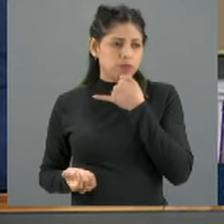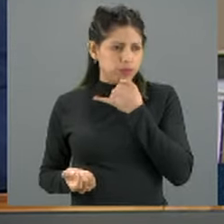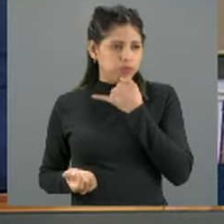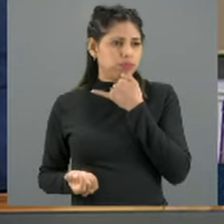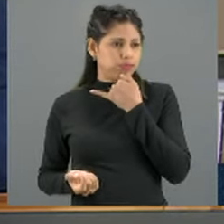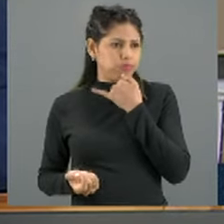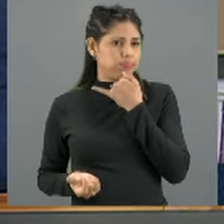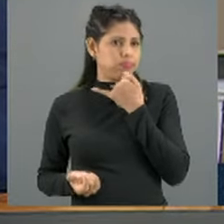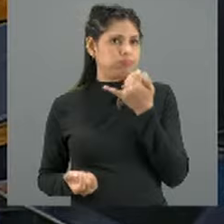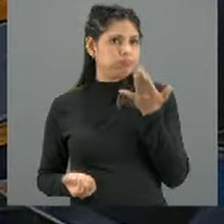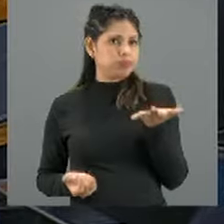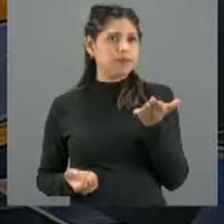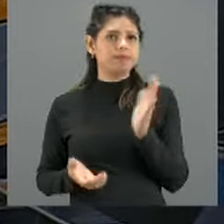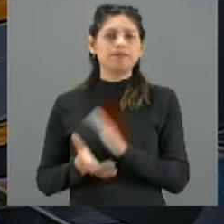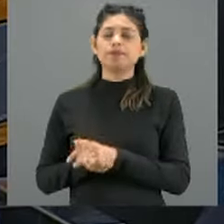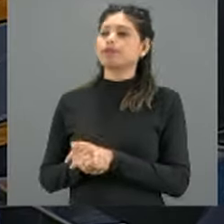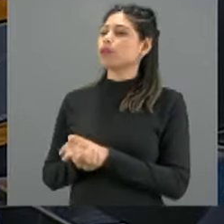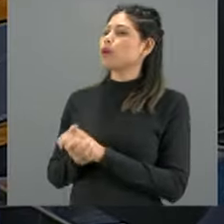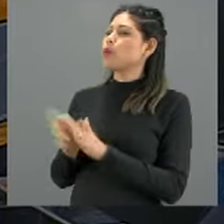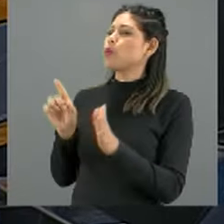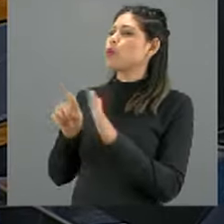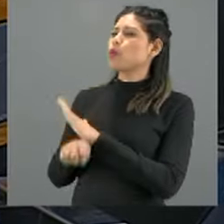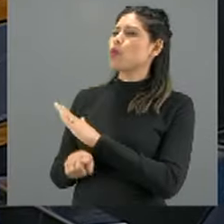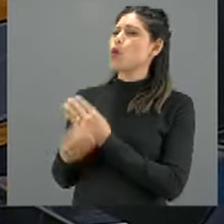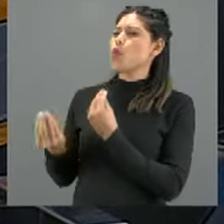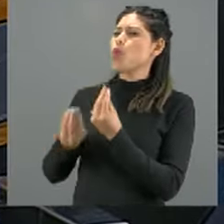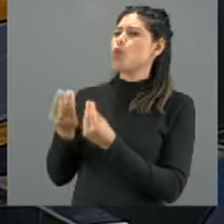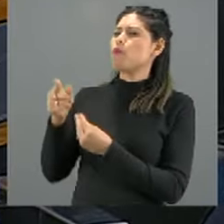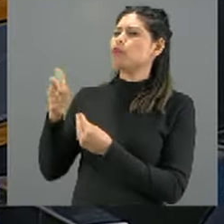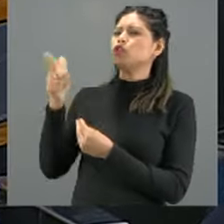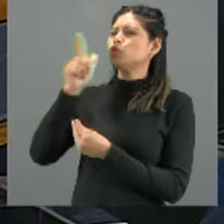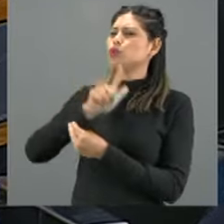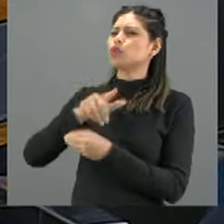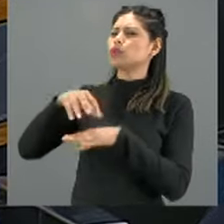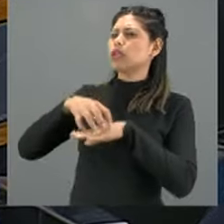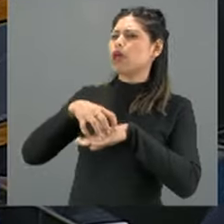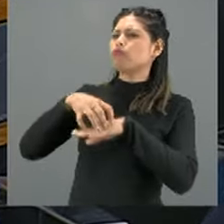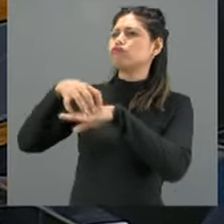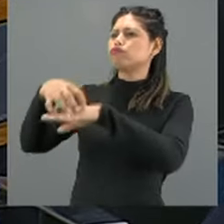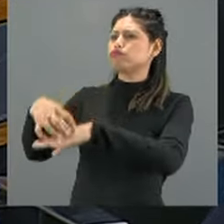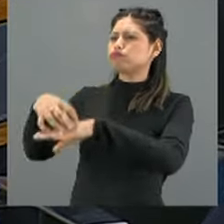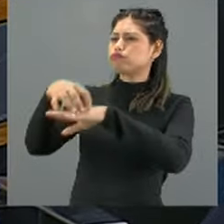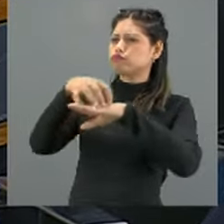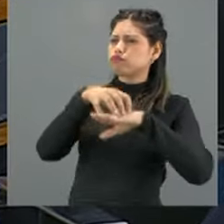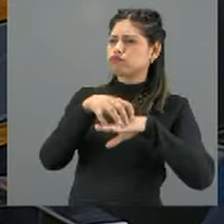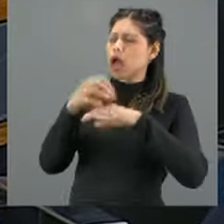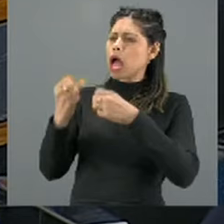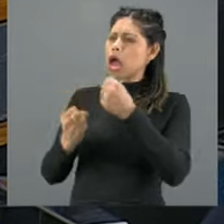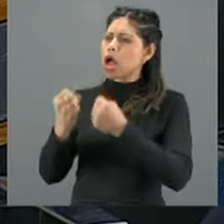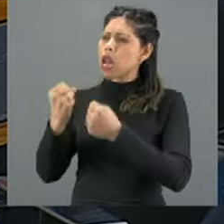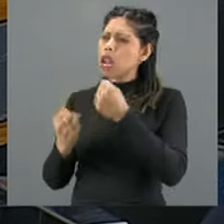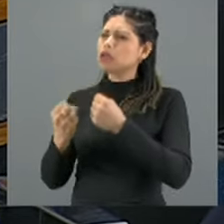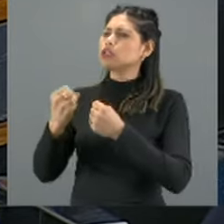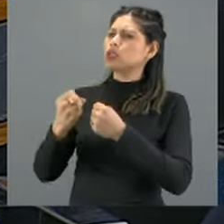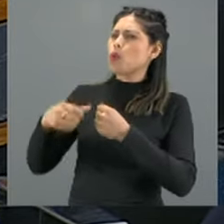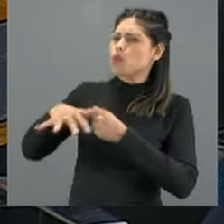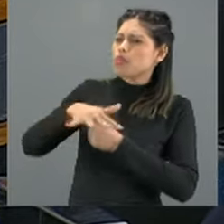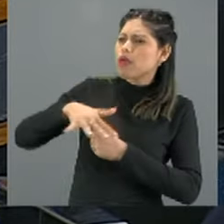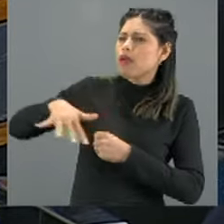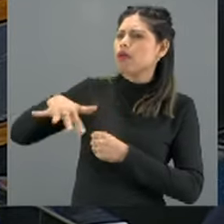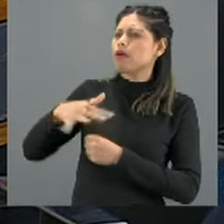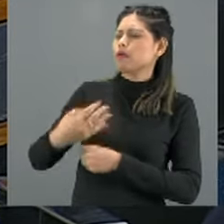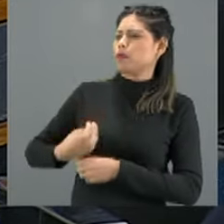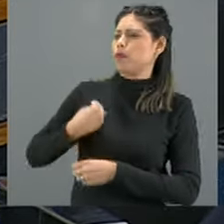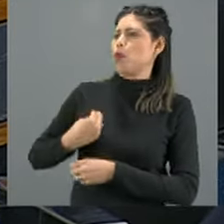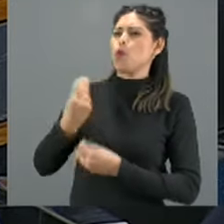Qual o tipo de mobilidade que vocês têm dentro da etnia? Como vocês se locomovem dentro da reserva de vocês? Como vocês